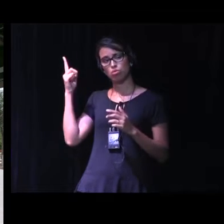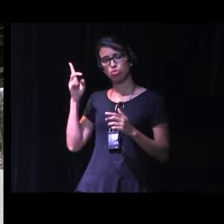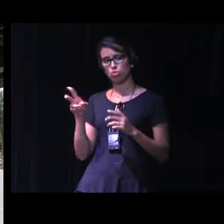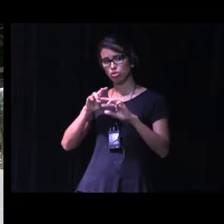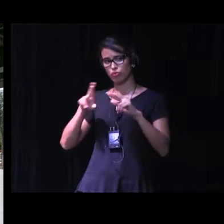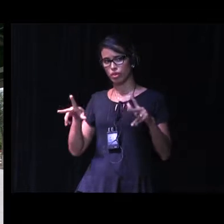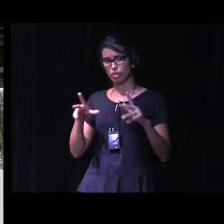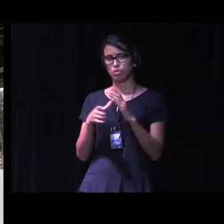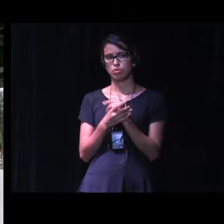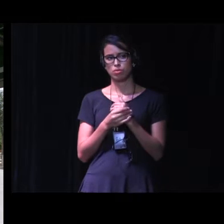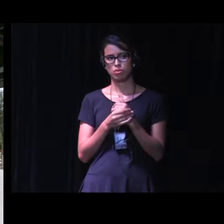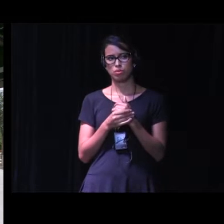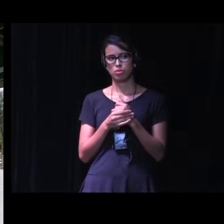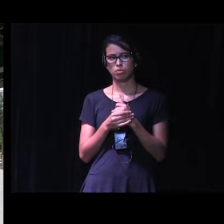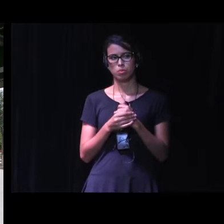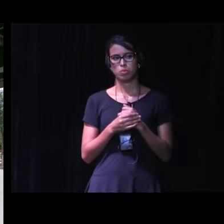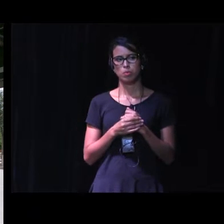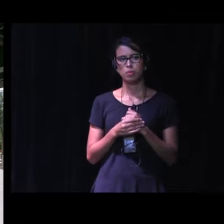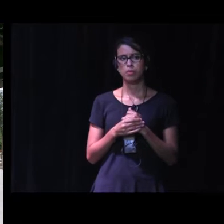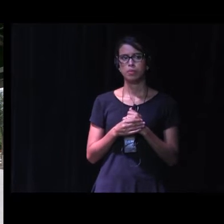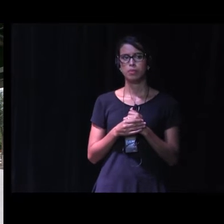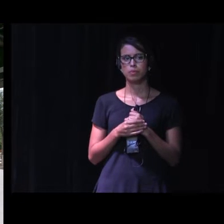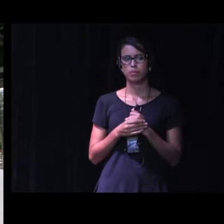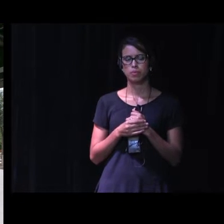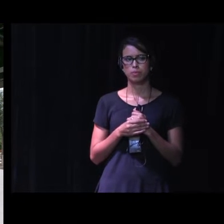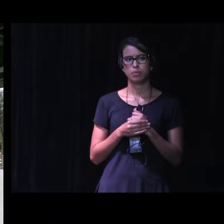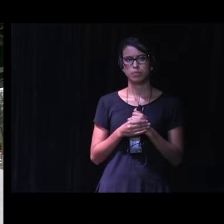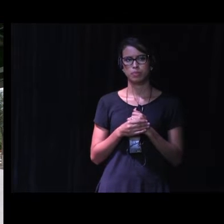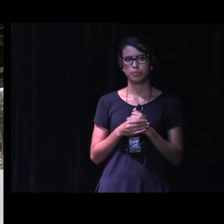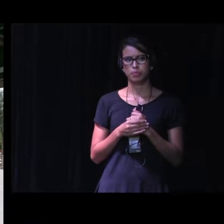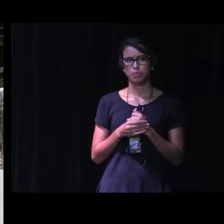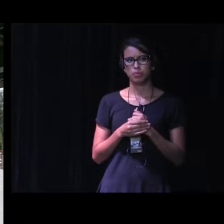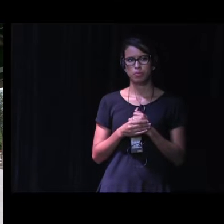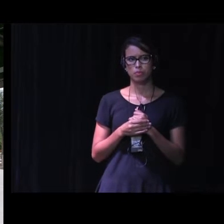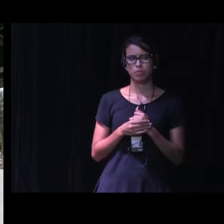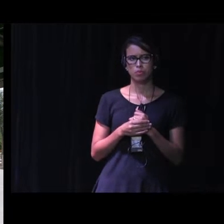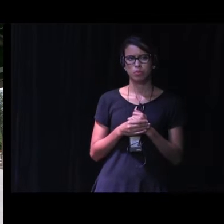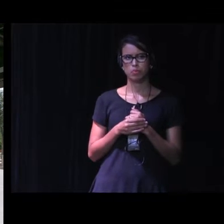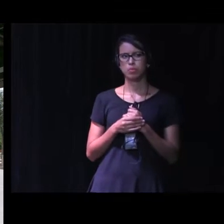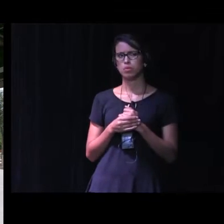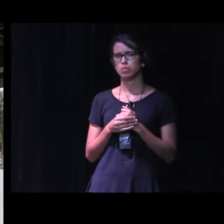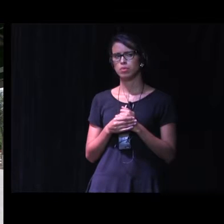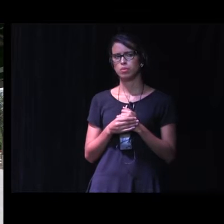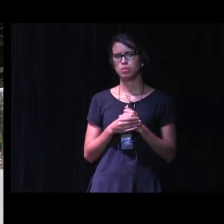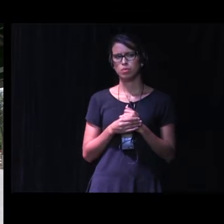governo. Eu queria reconhecê-lo, então, na frente. E aqui está a ladeira da montanha. Tenho